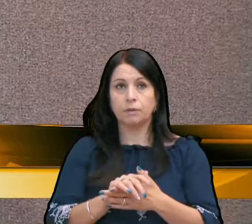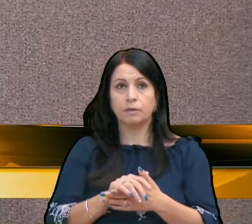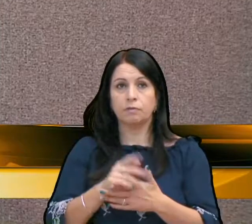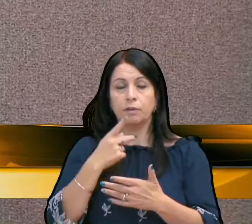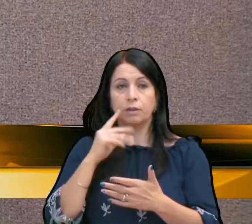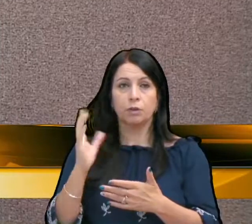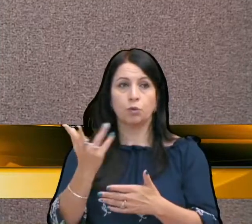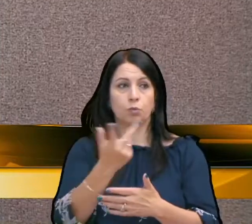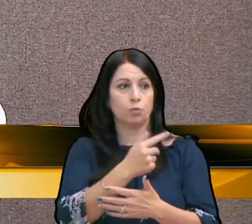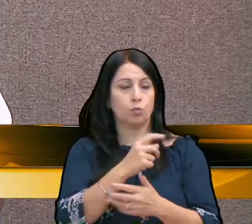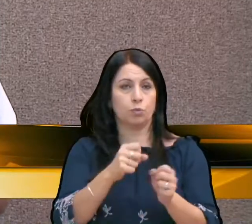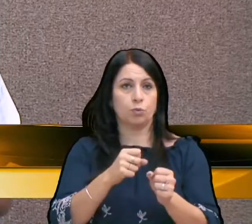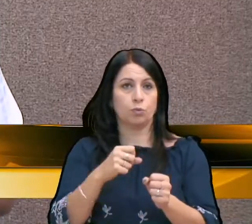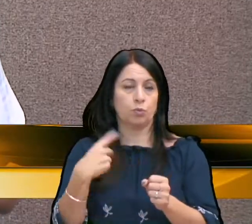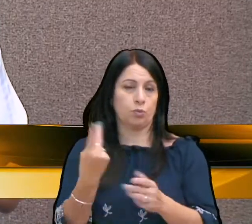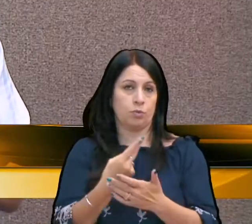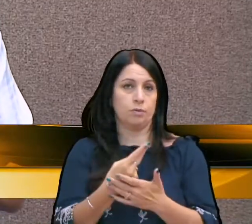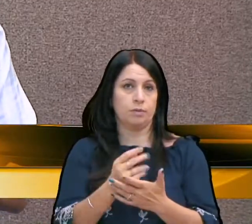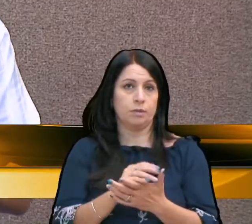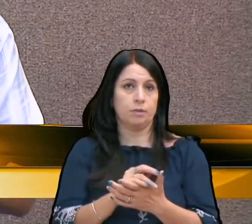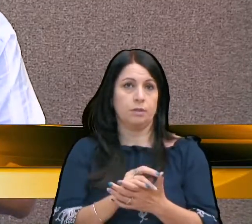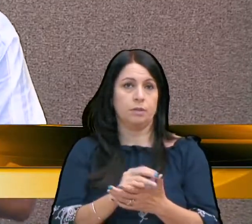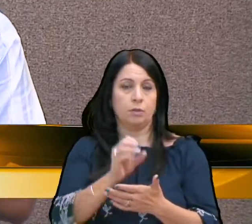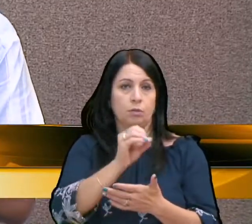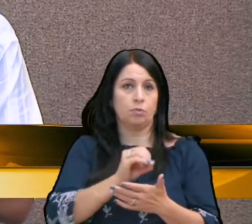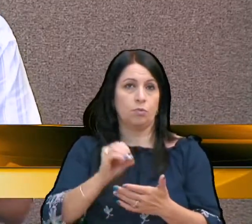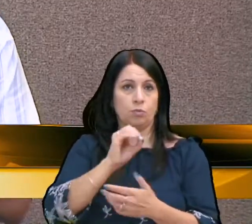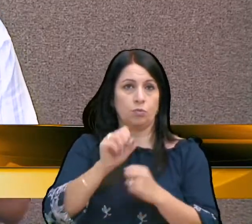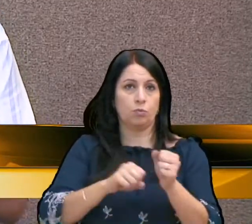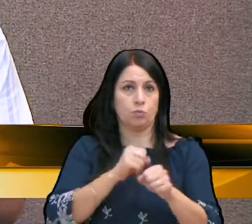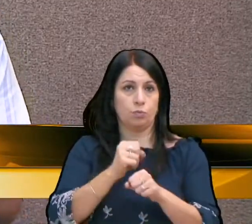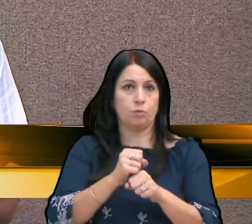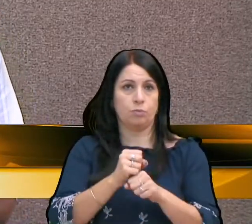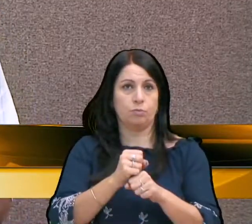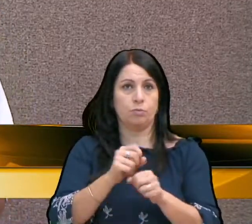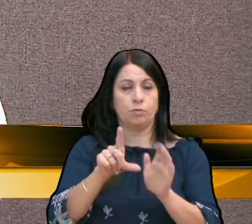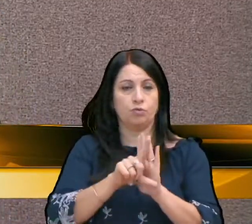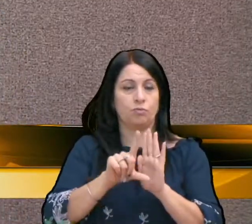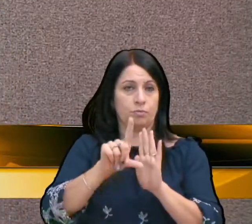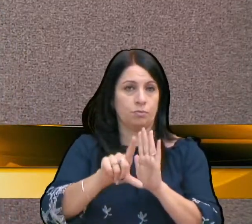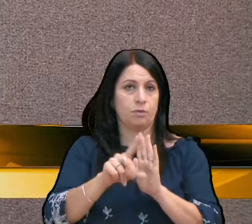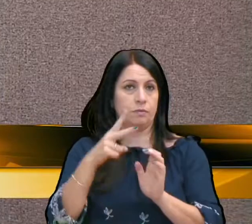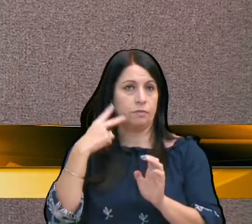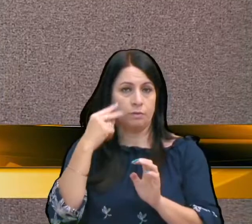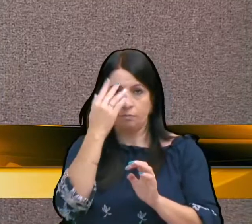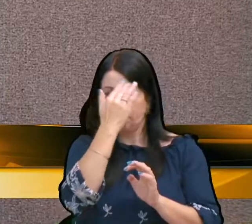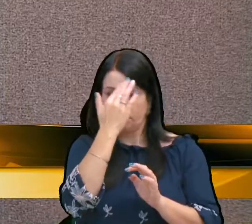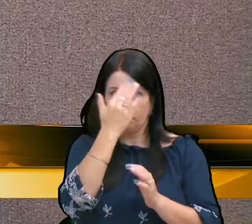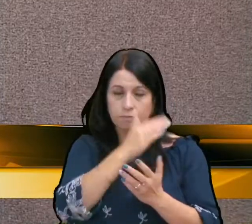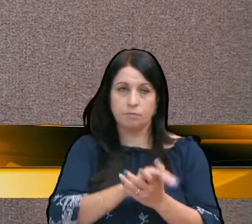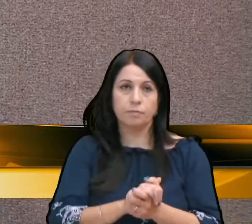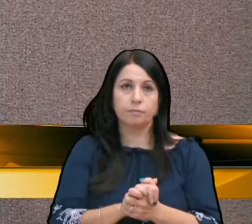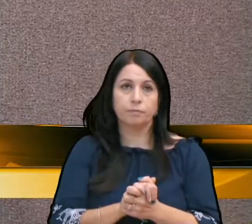todos nós que tenhamos um excelente ano legislativo, vereador Adiló de Domênico.